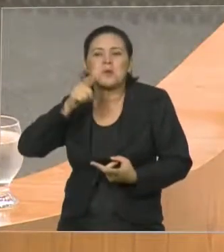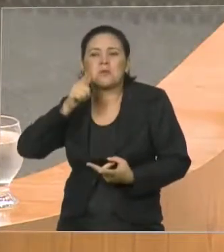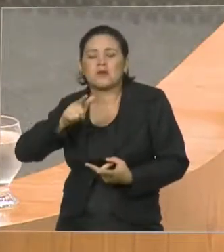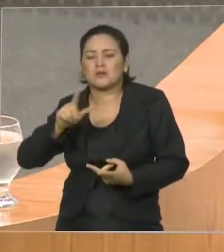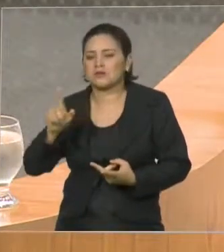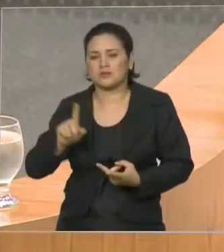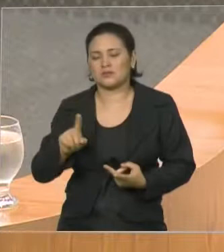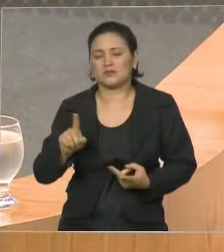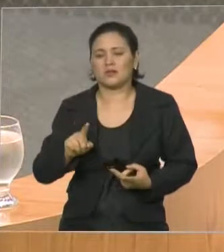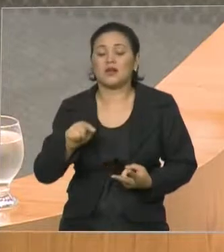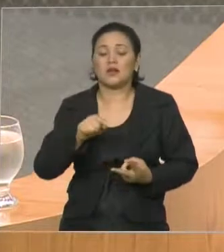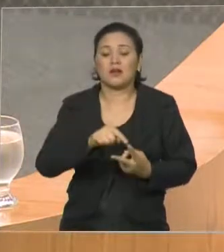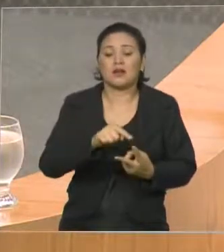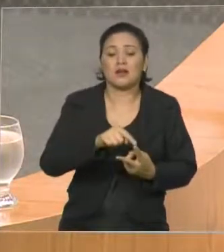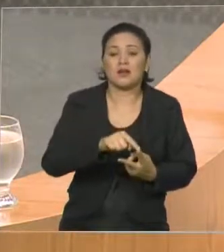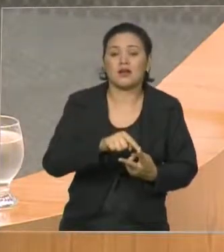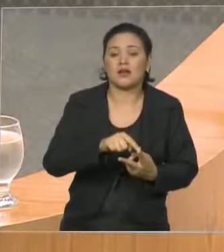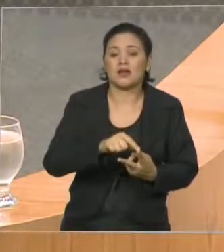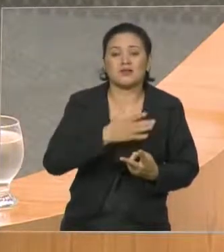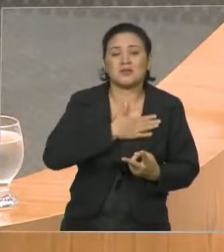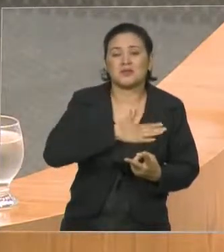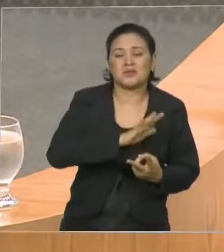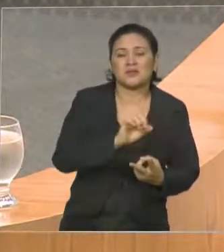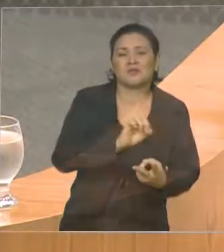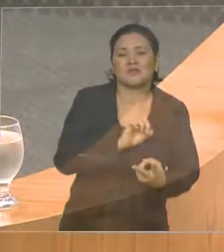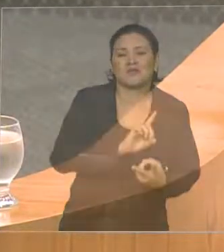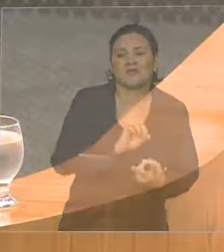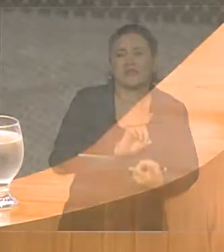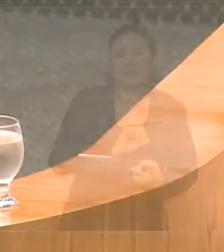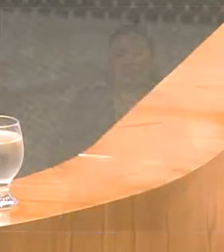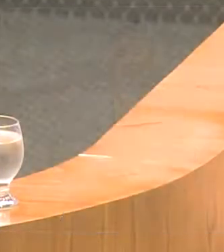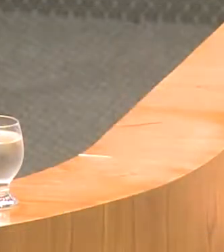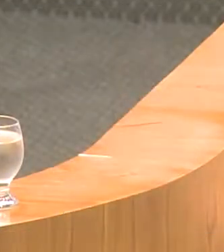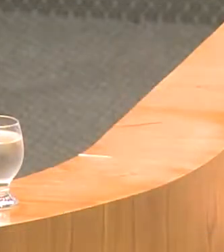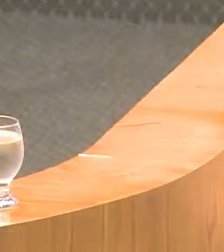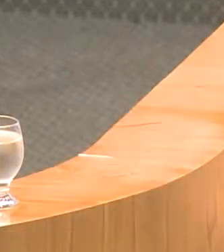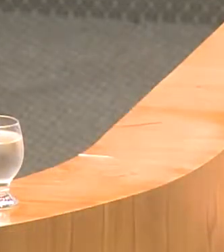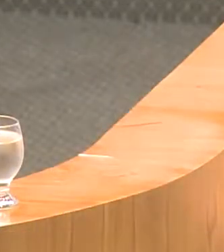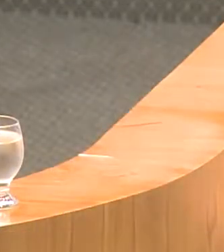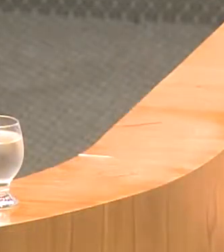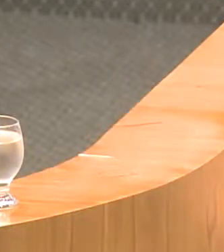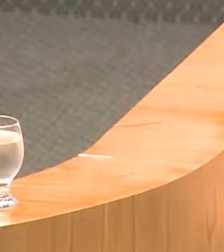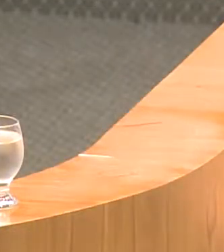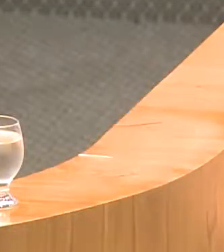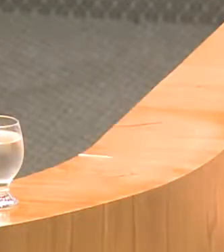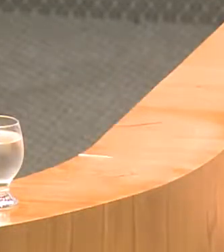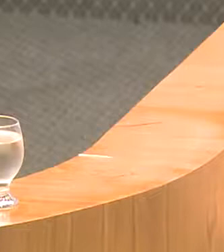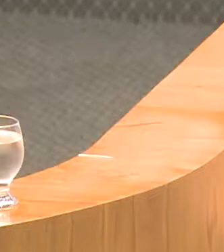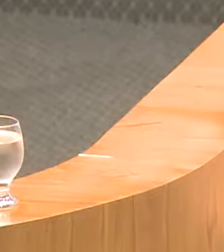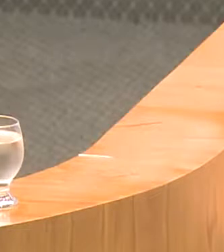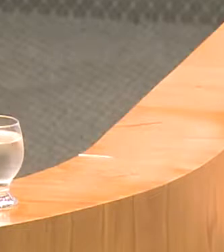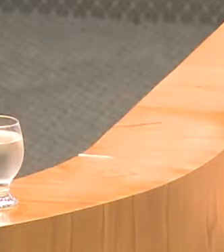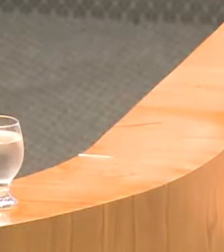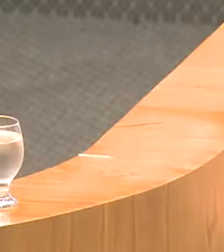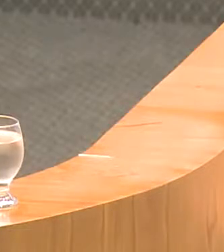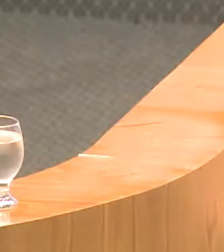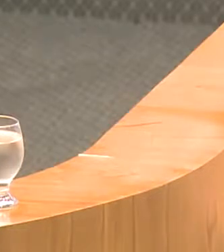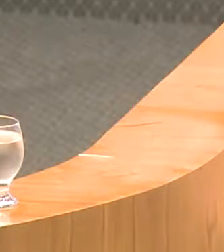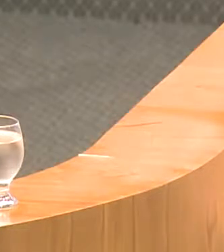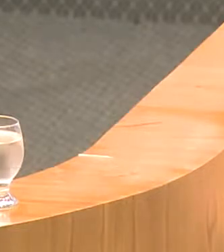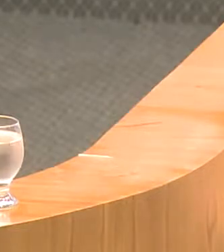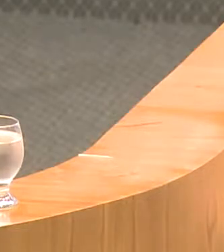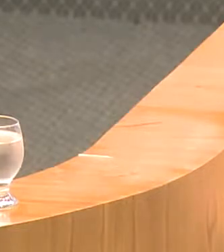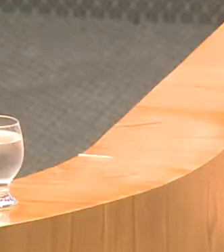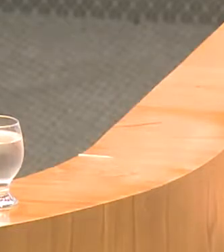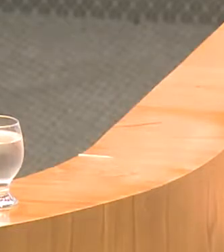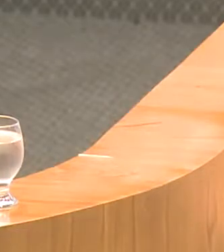protesto, de rejeição de um grupo. A partir do momento que tivesse uma disputa onde ele não